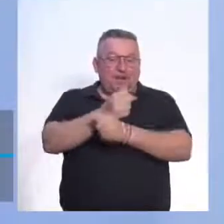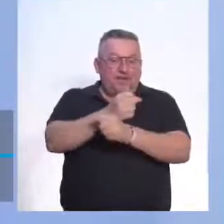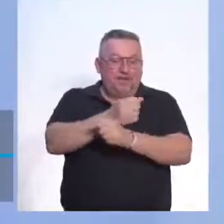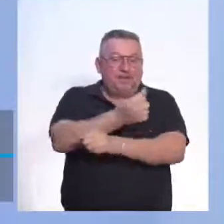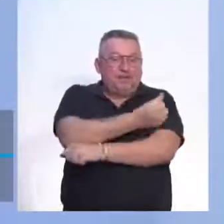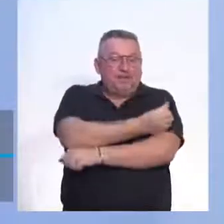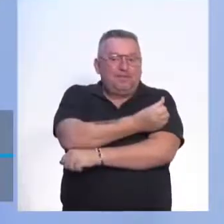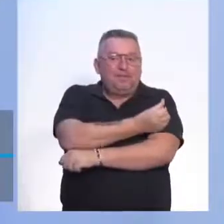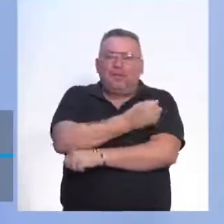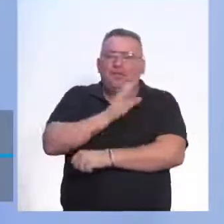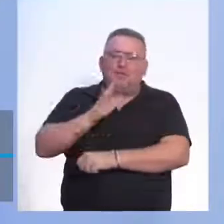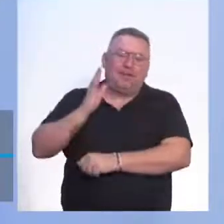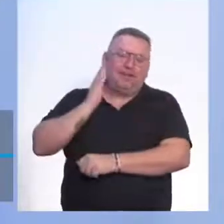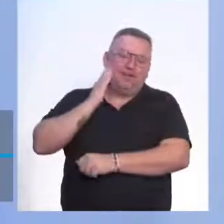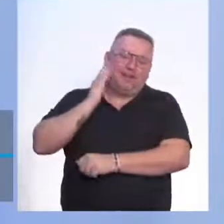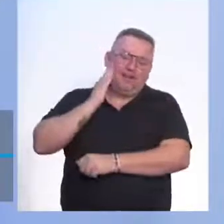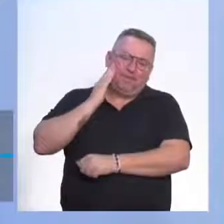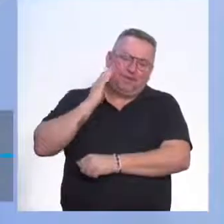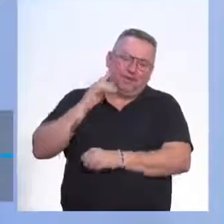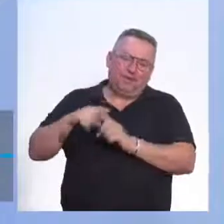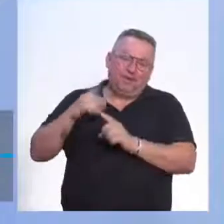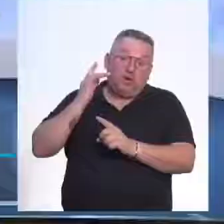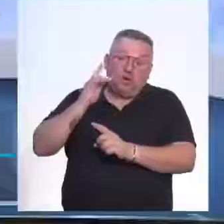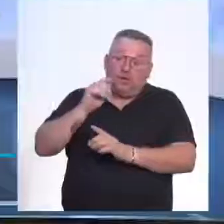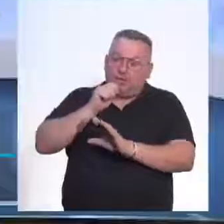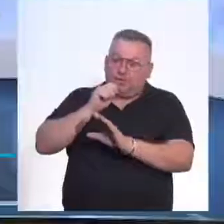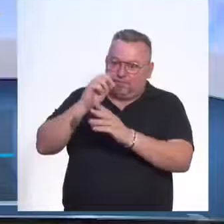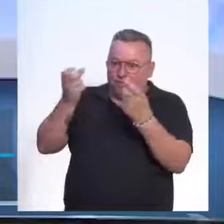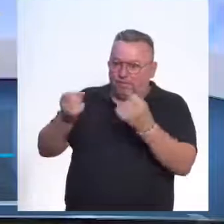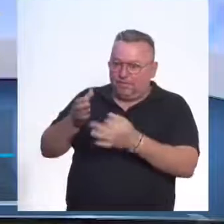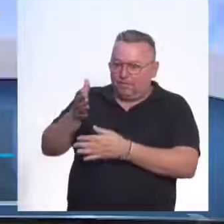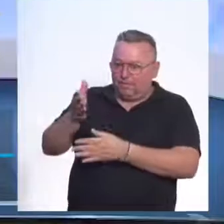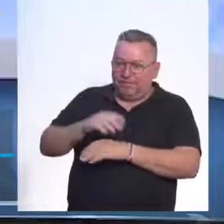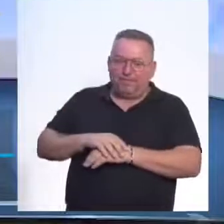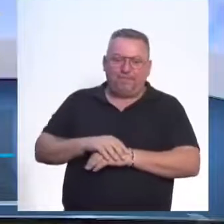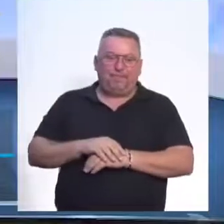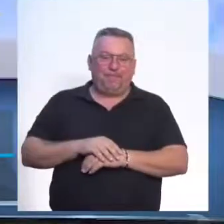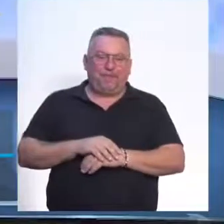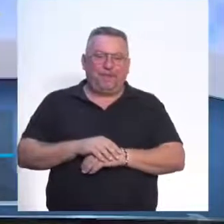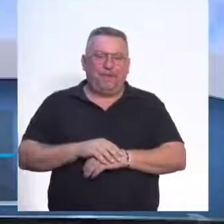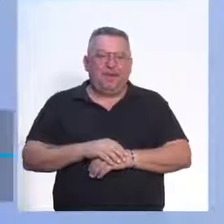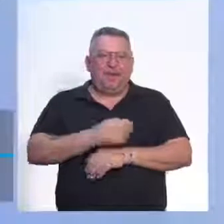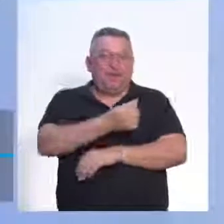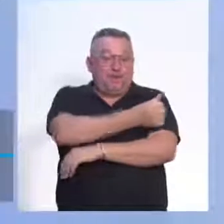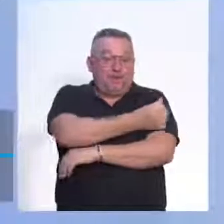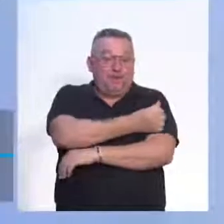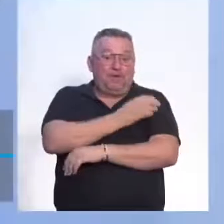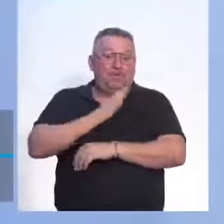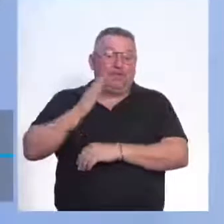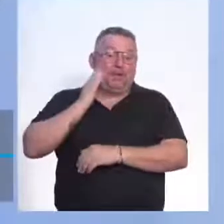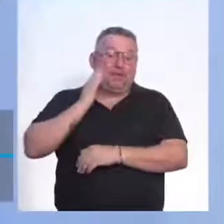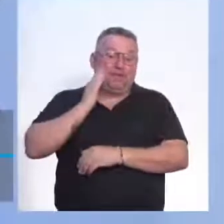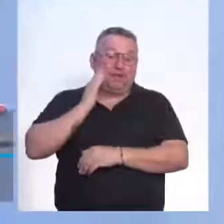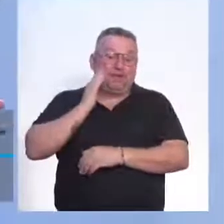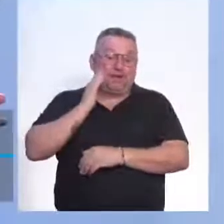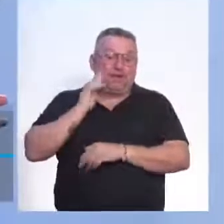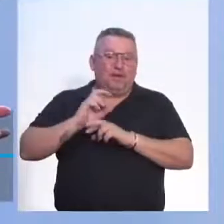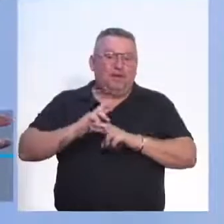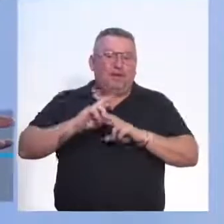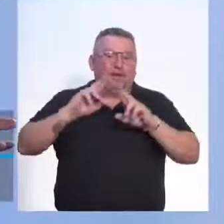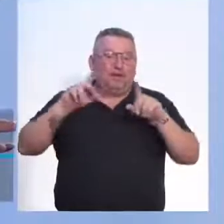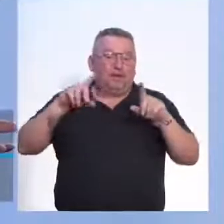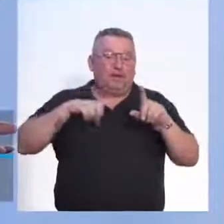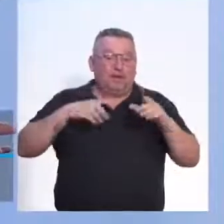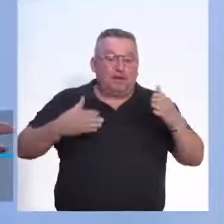ano já sabe. Ah, então, por favor, mas eu não sei ainda. Então, eu vou explicar para você, Pro. Por favor. O sexto ano já sabe. É diferente ser